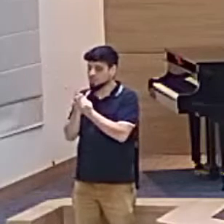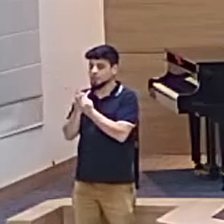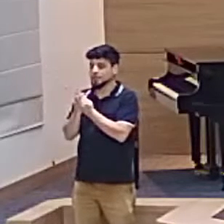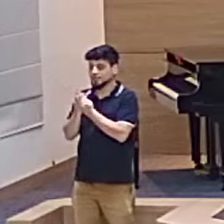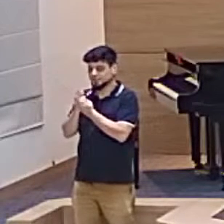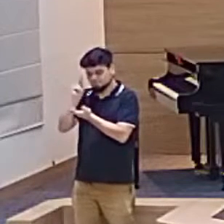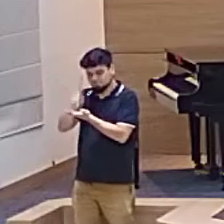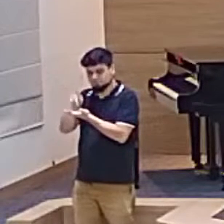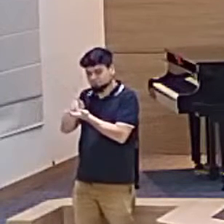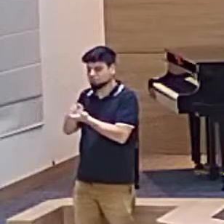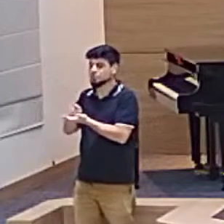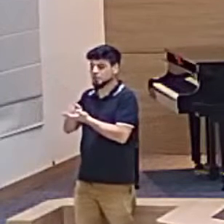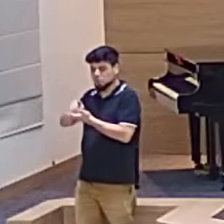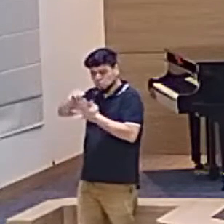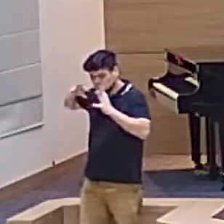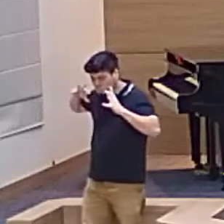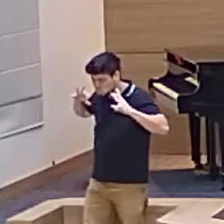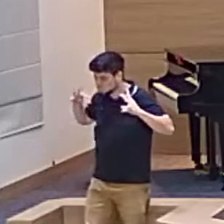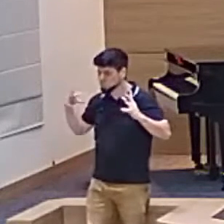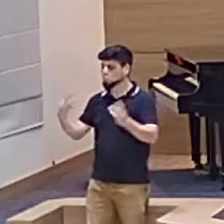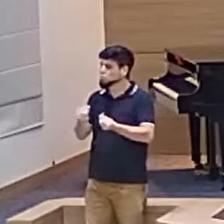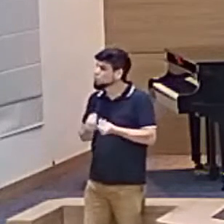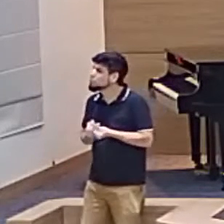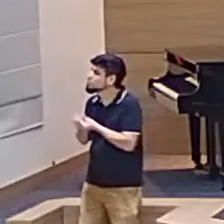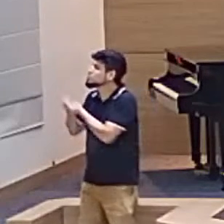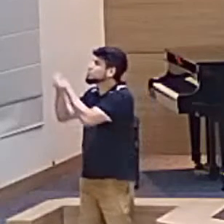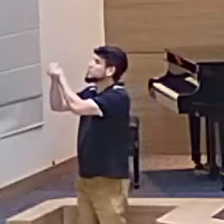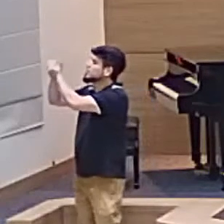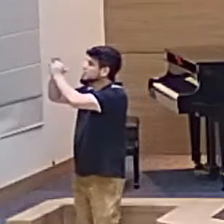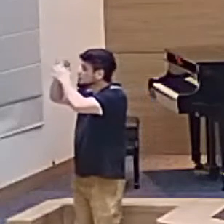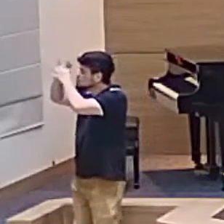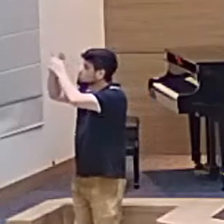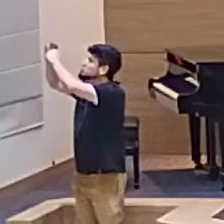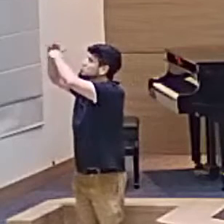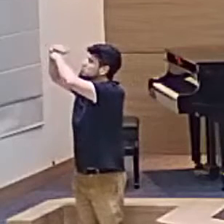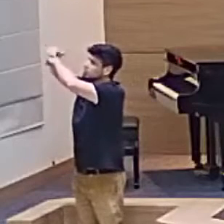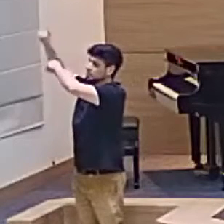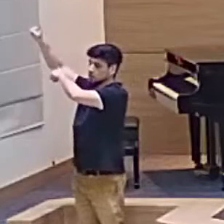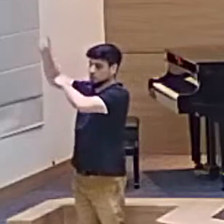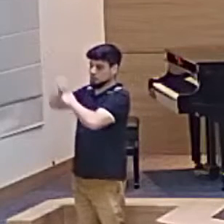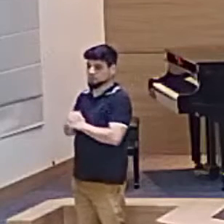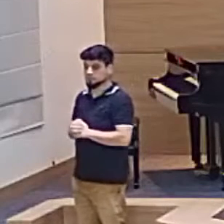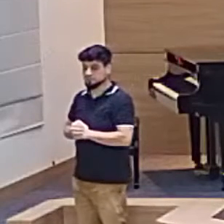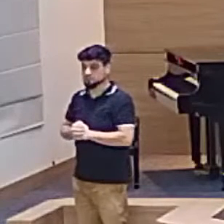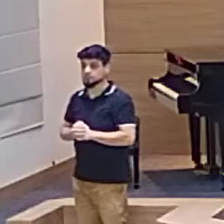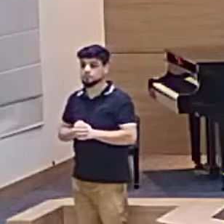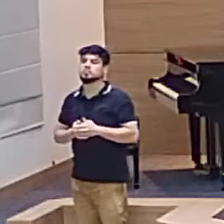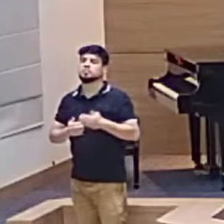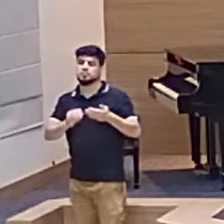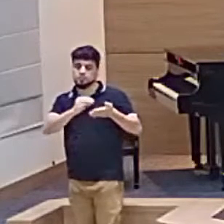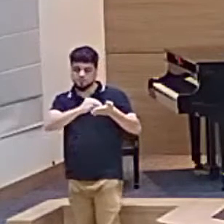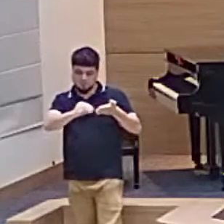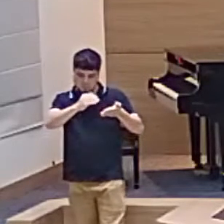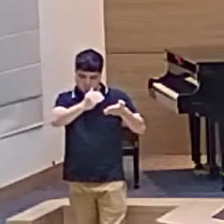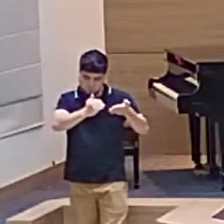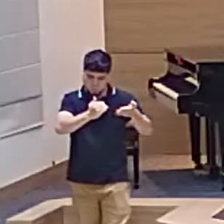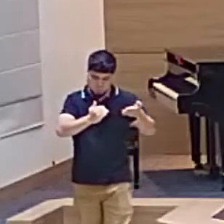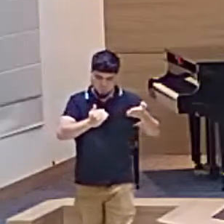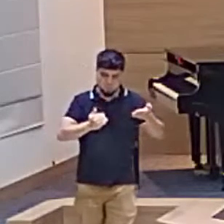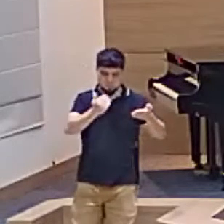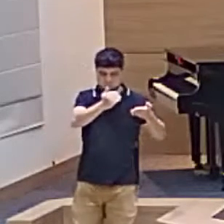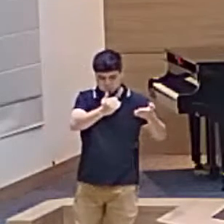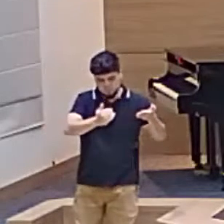entregue completamente nas mãos do Deus altíssimo bom o texto continua a Bíblia vai dizer que toda a nação